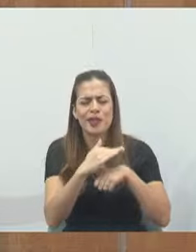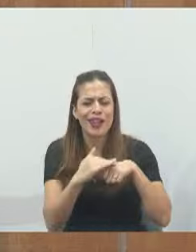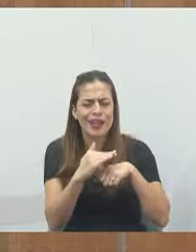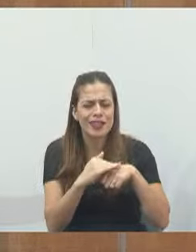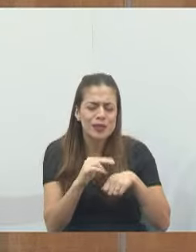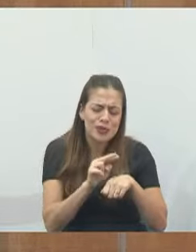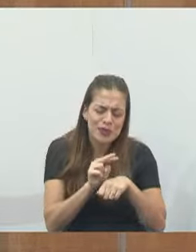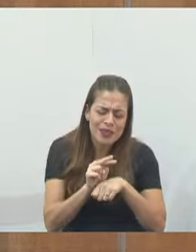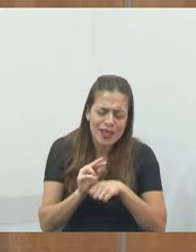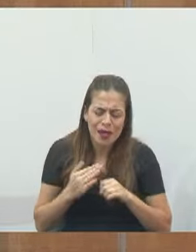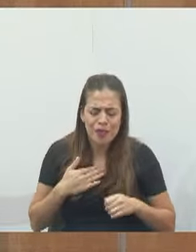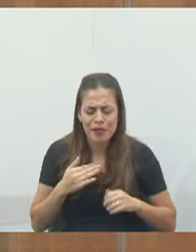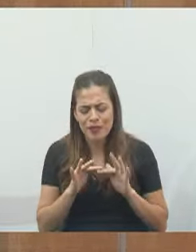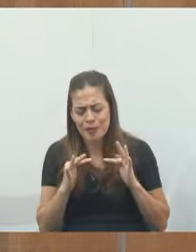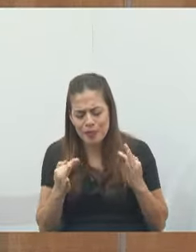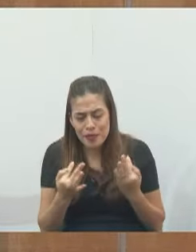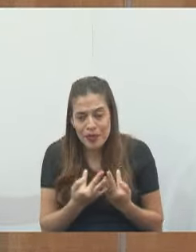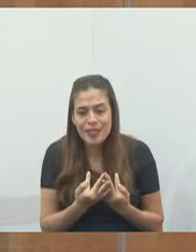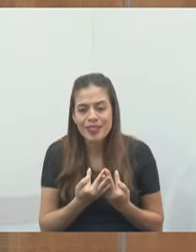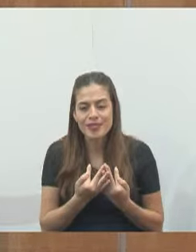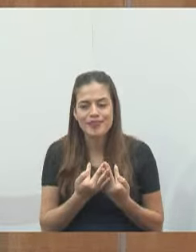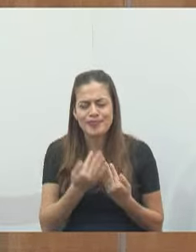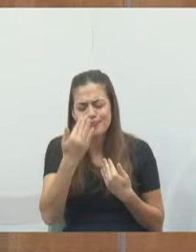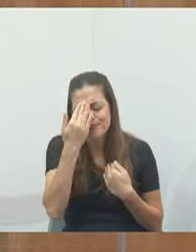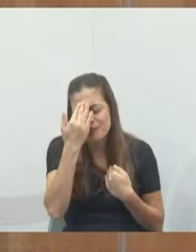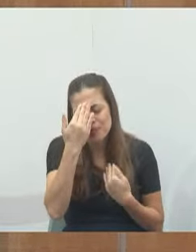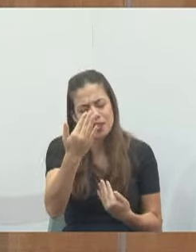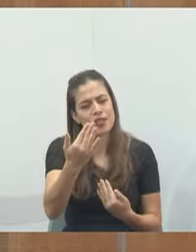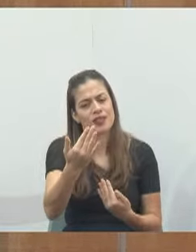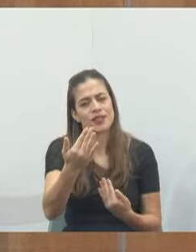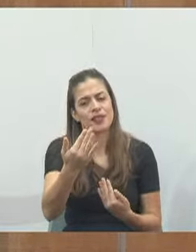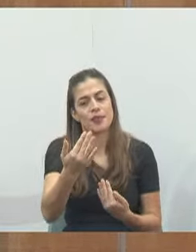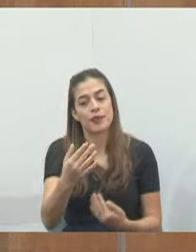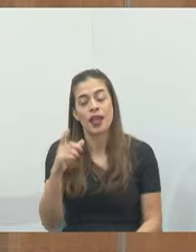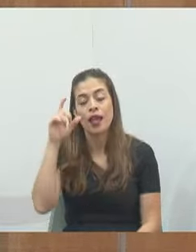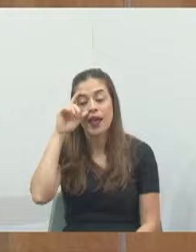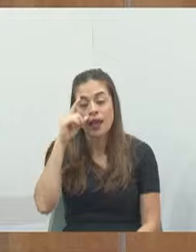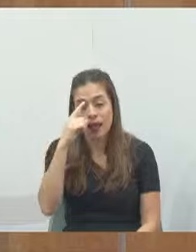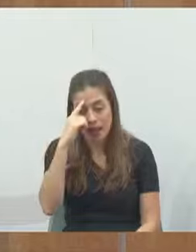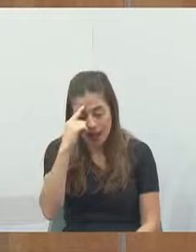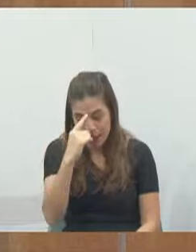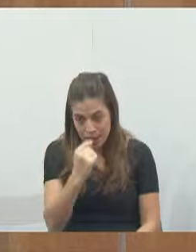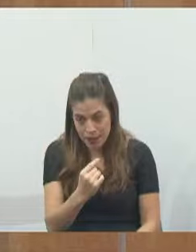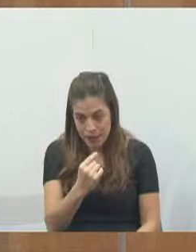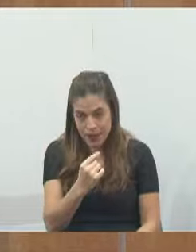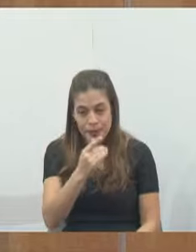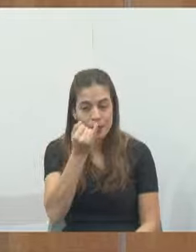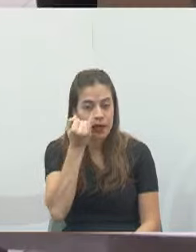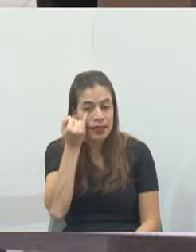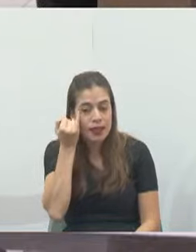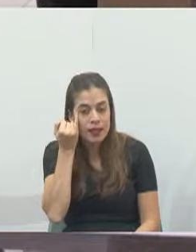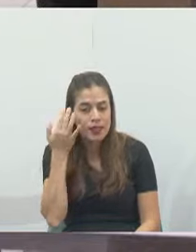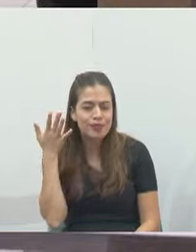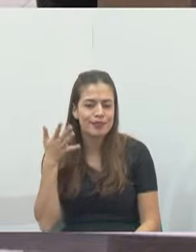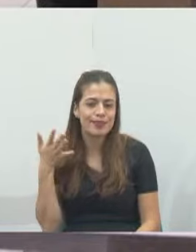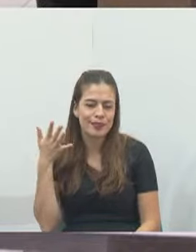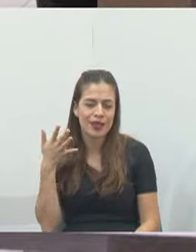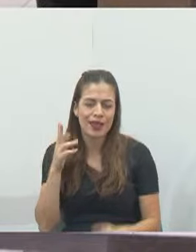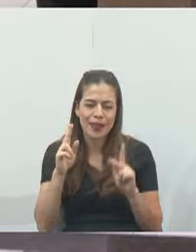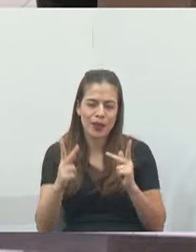seu cuidado com a minha família, tá? Muito obrigado, Abner, Maria Tereza, pelas palavras